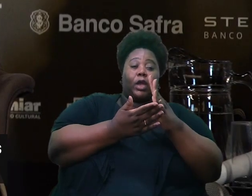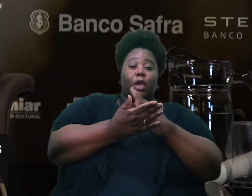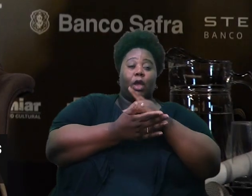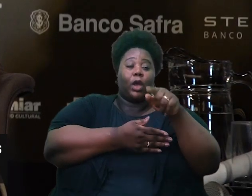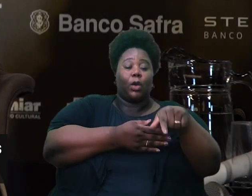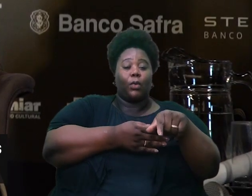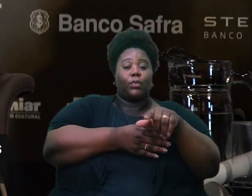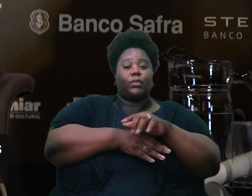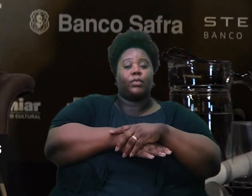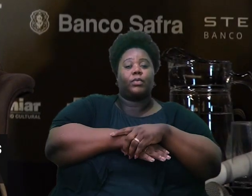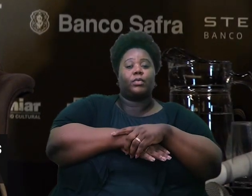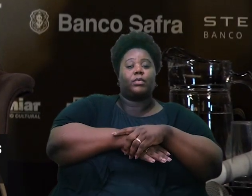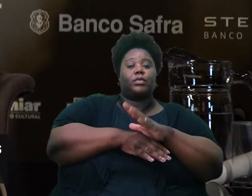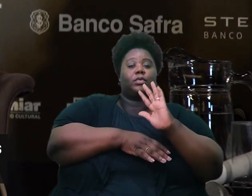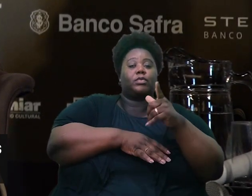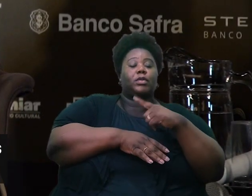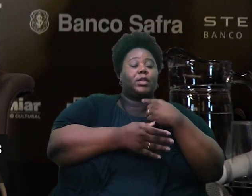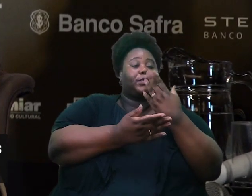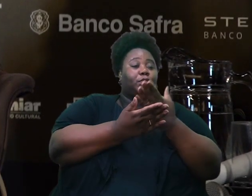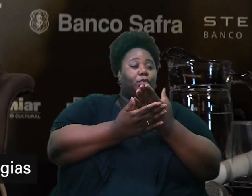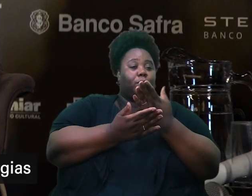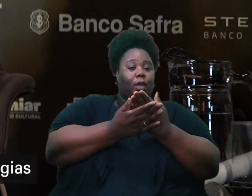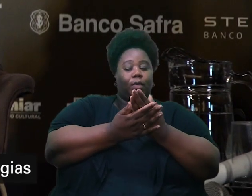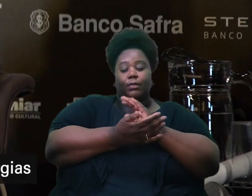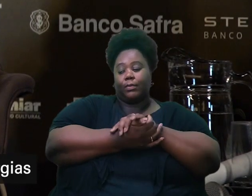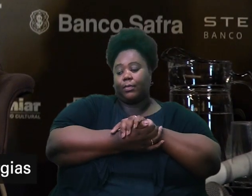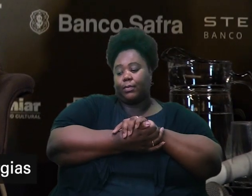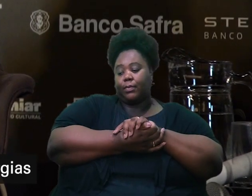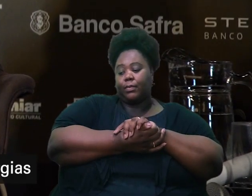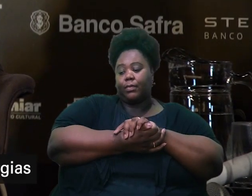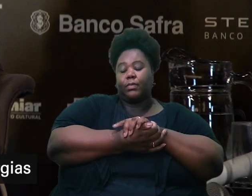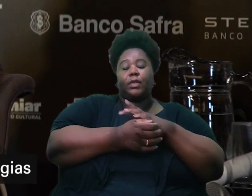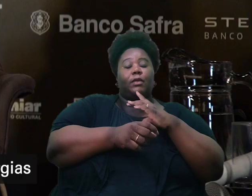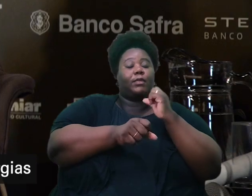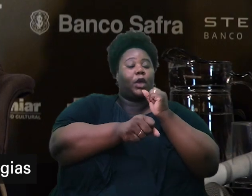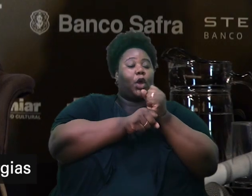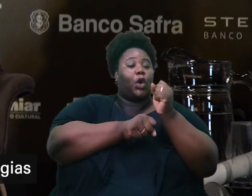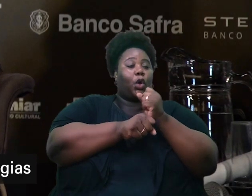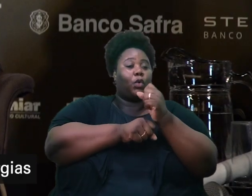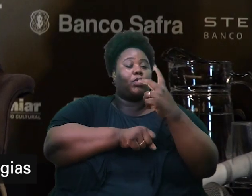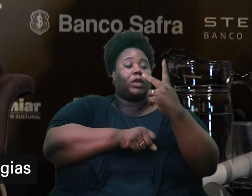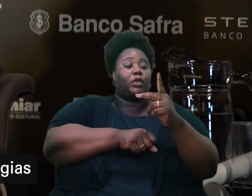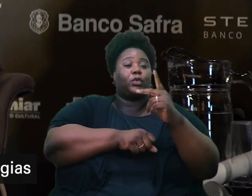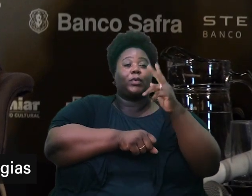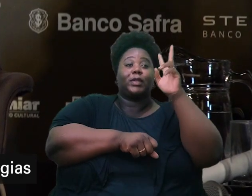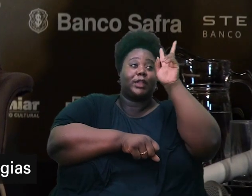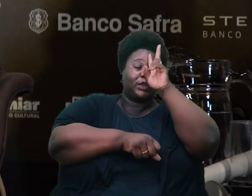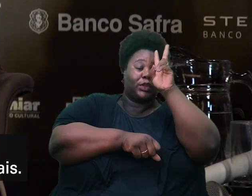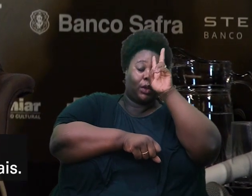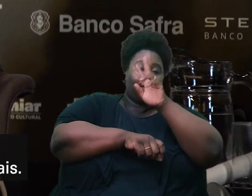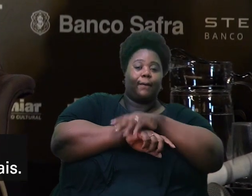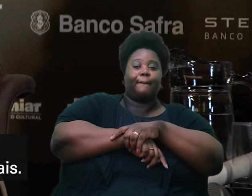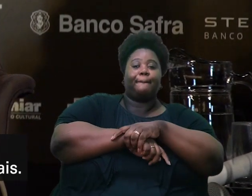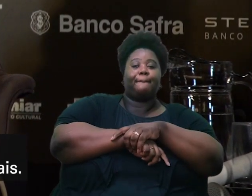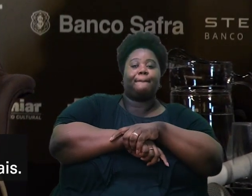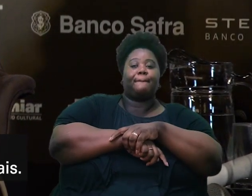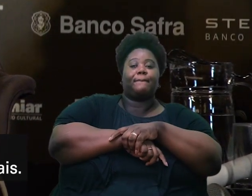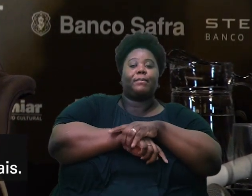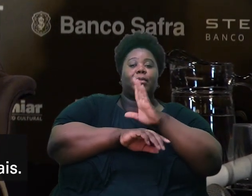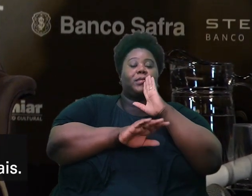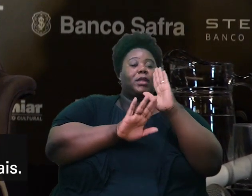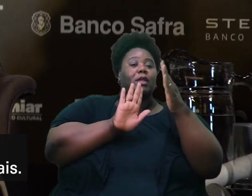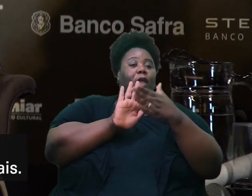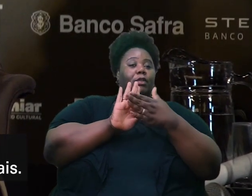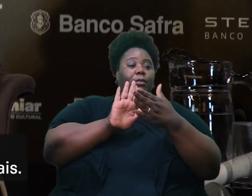autores que eu estava estudando estavam construindo suas dramaturgias e as propostas